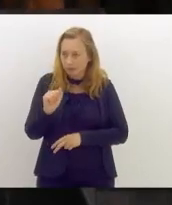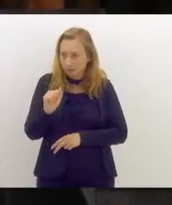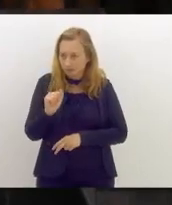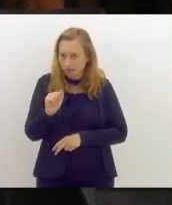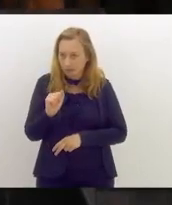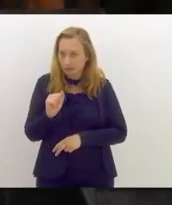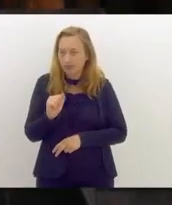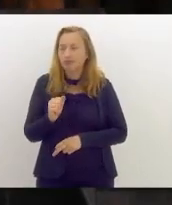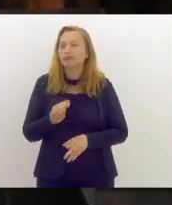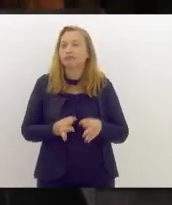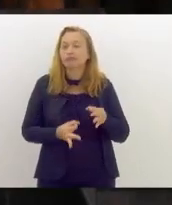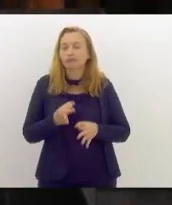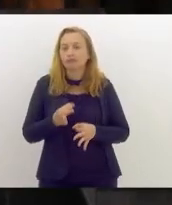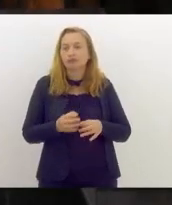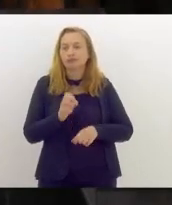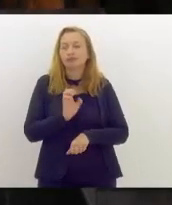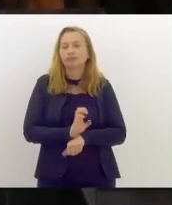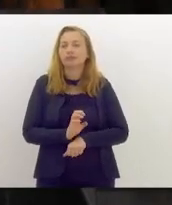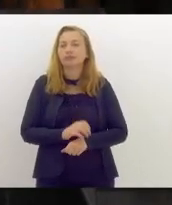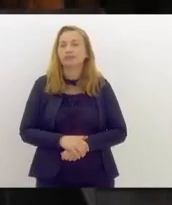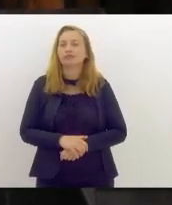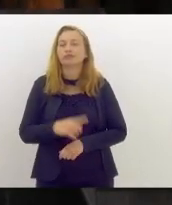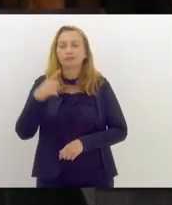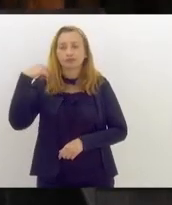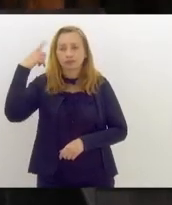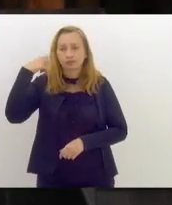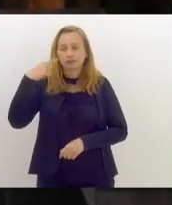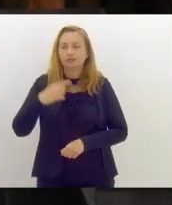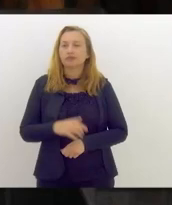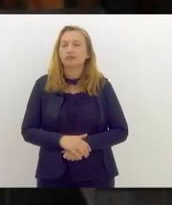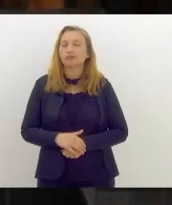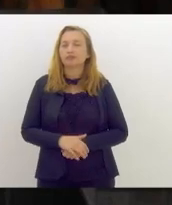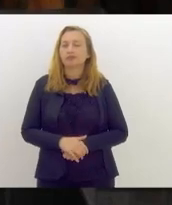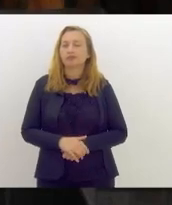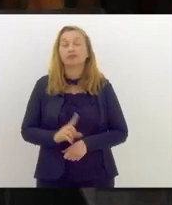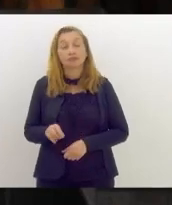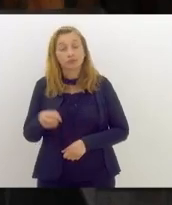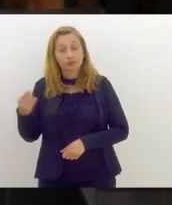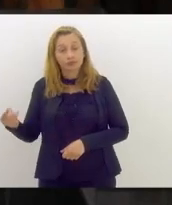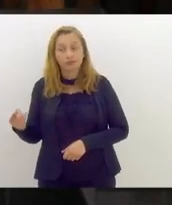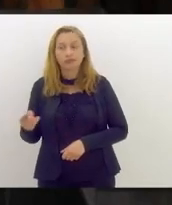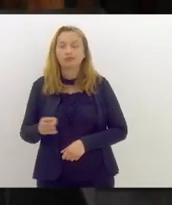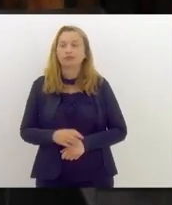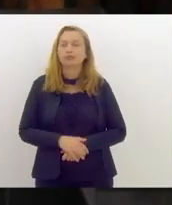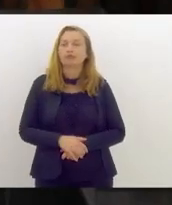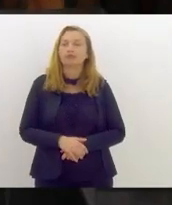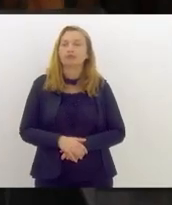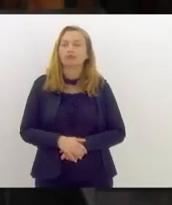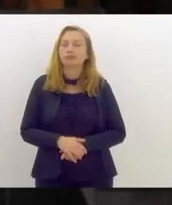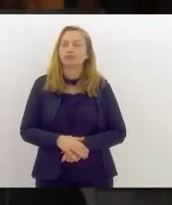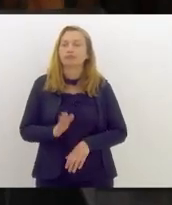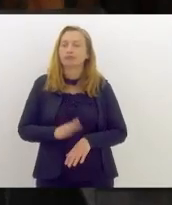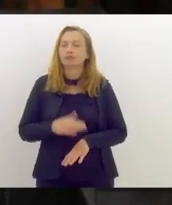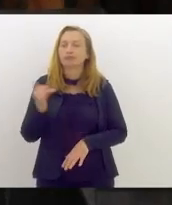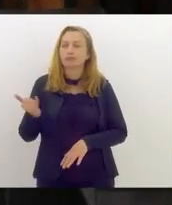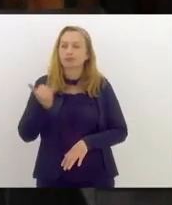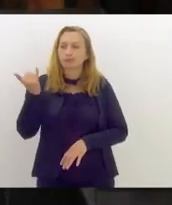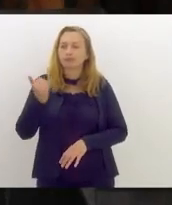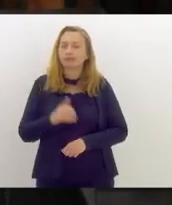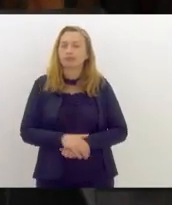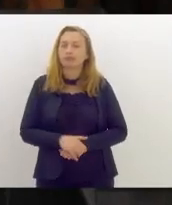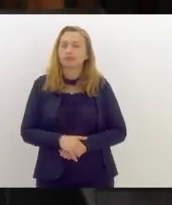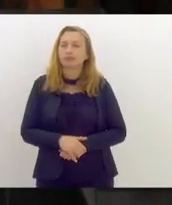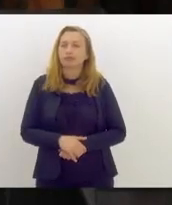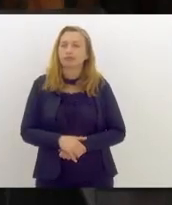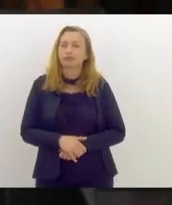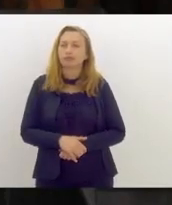da justiça estadual para os advogados e advogados e a outra mais maior e ainda mais importante que